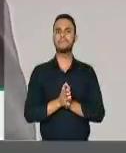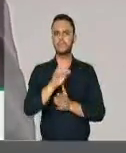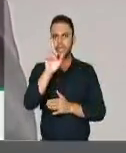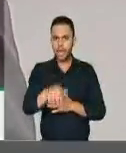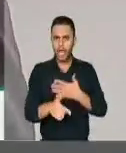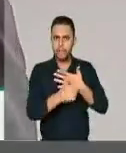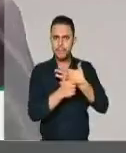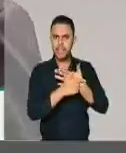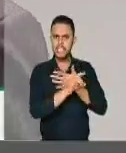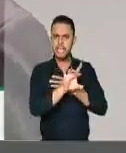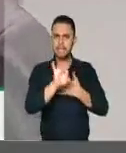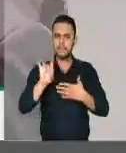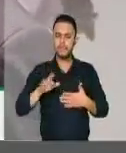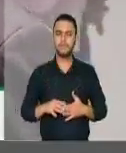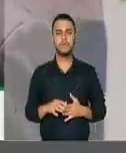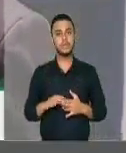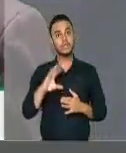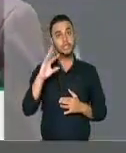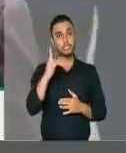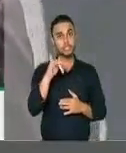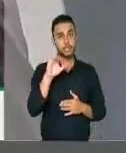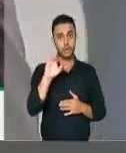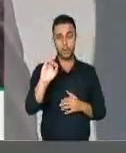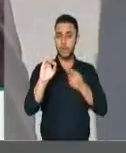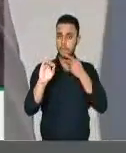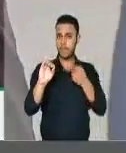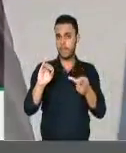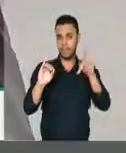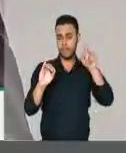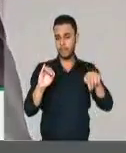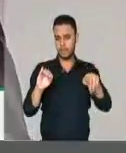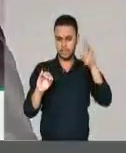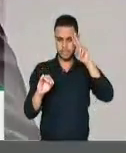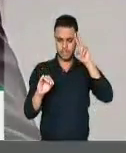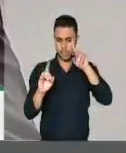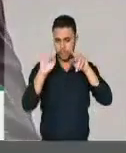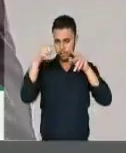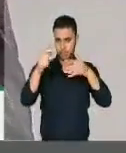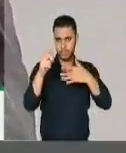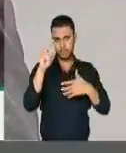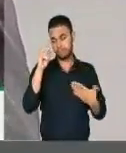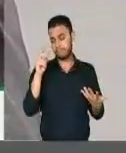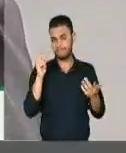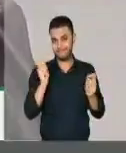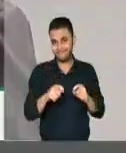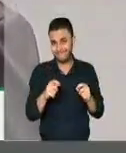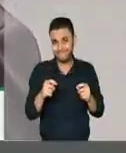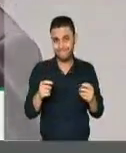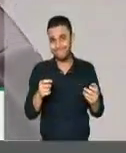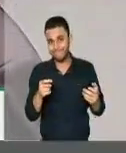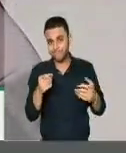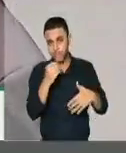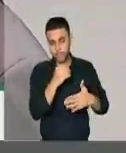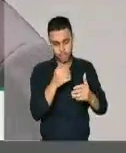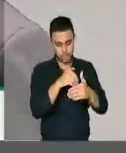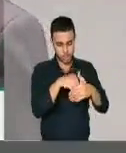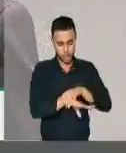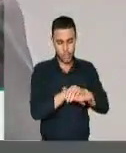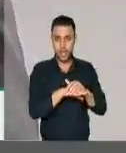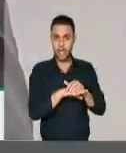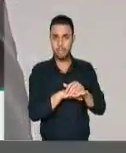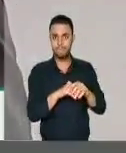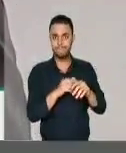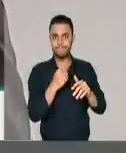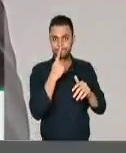cada um desempenhará. O deputado Chico falou que o papel e a história pode nos colocar no lixo ou podem relegar um